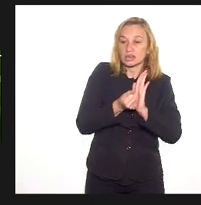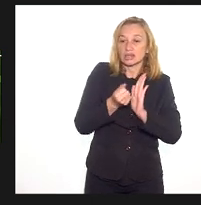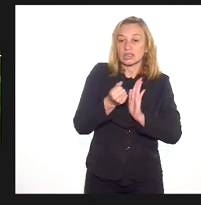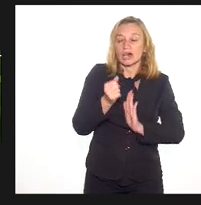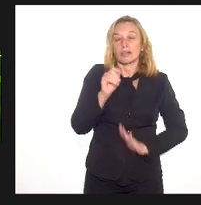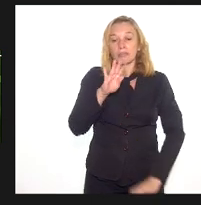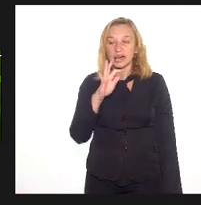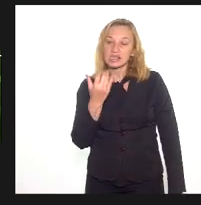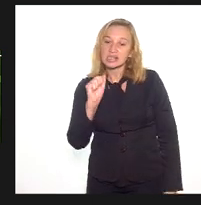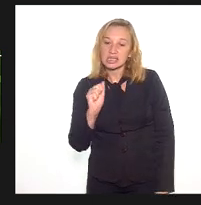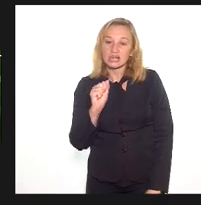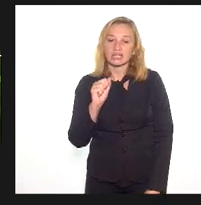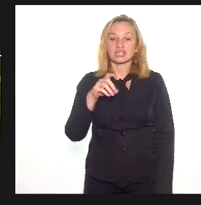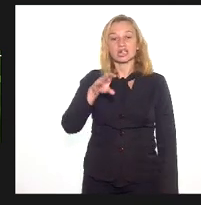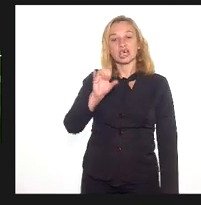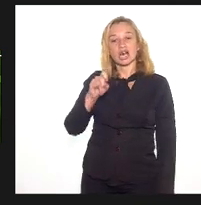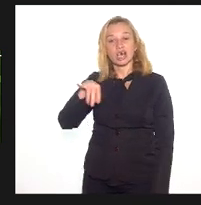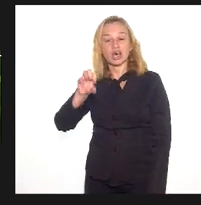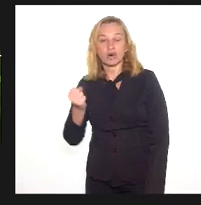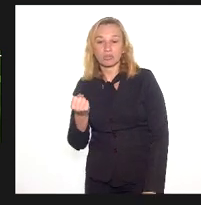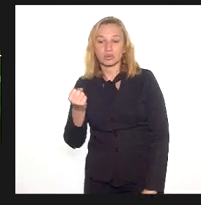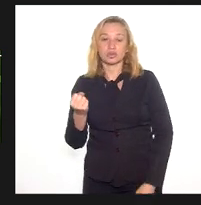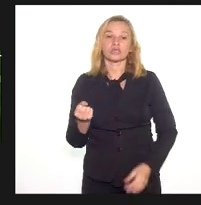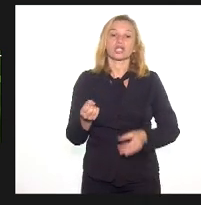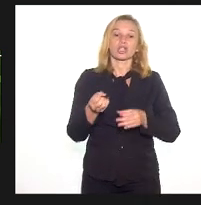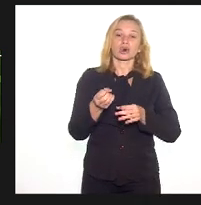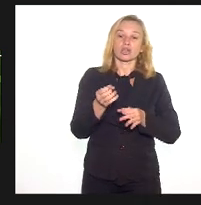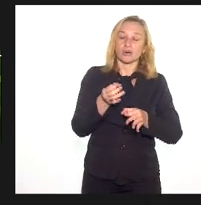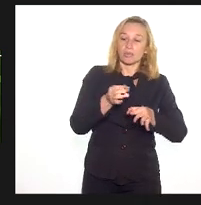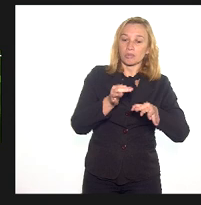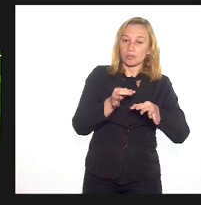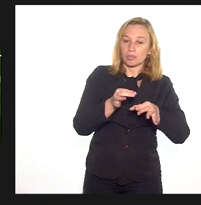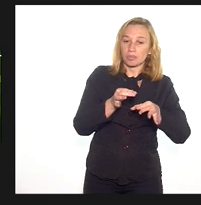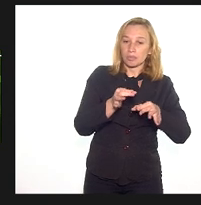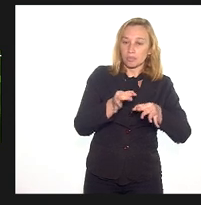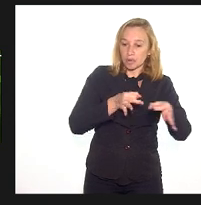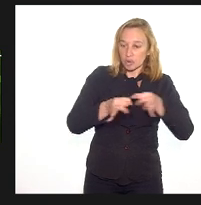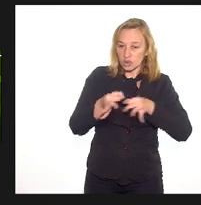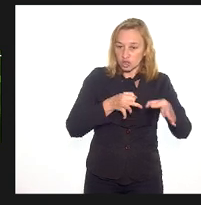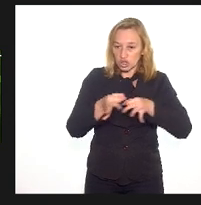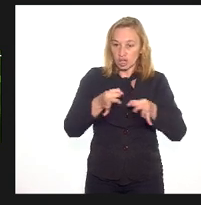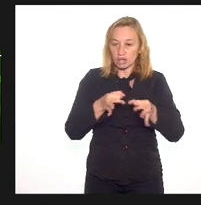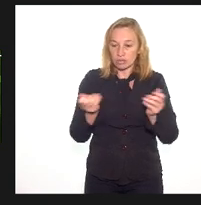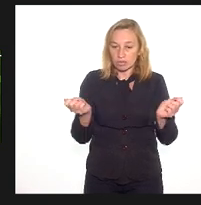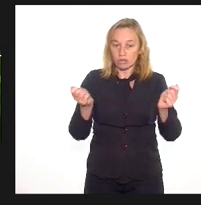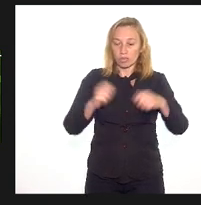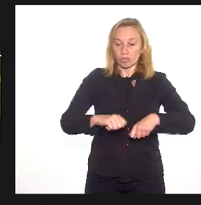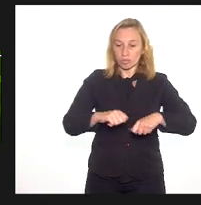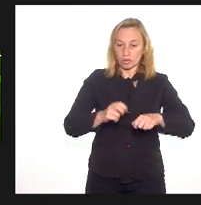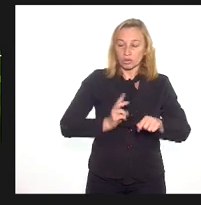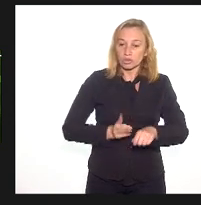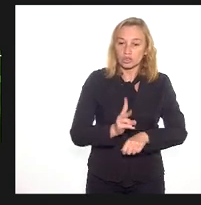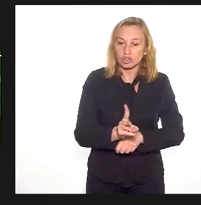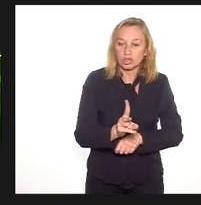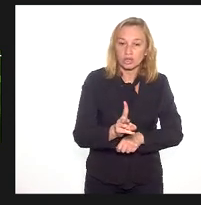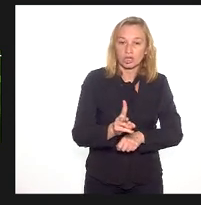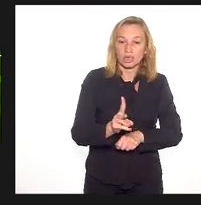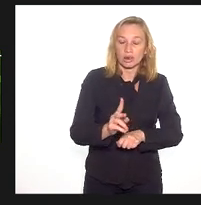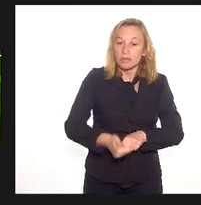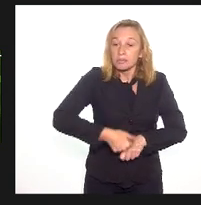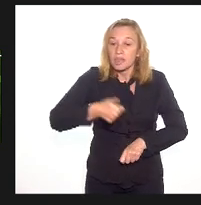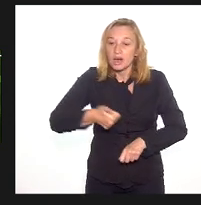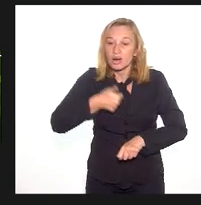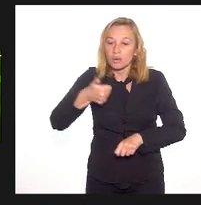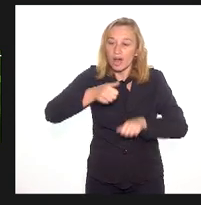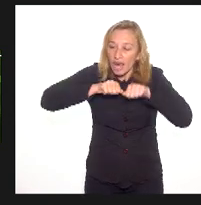Campos, como disse, em projetos que pretendem manter a capacidade de produção e revitalizar de modo